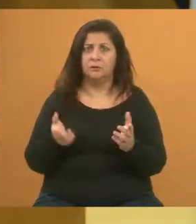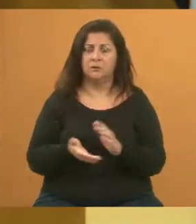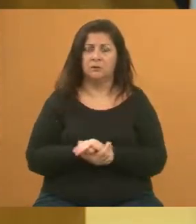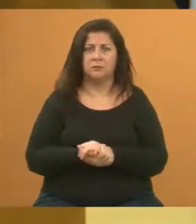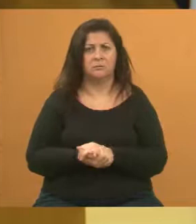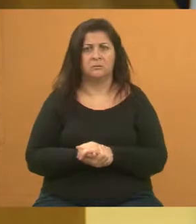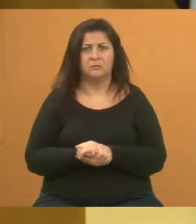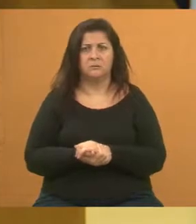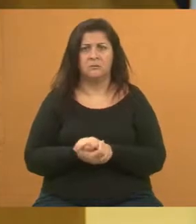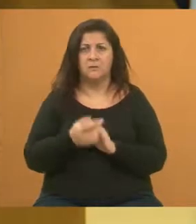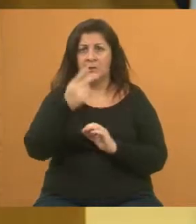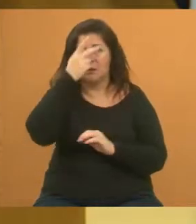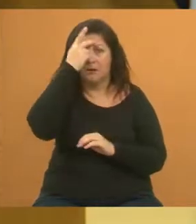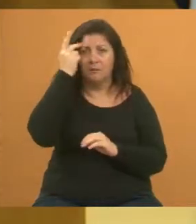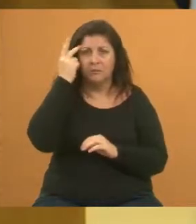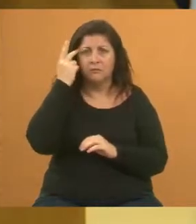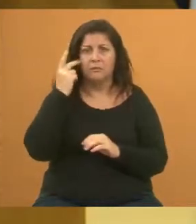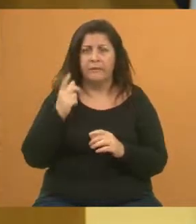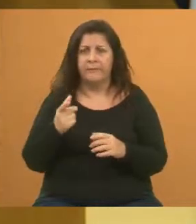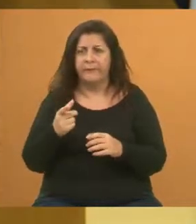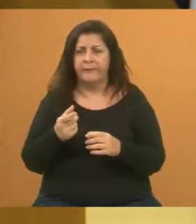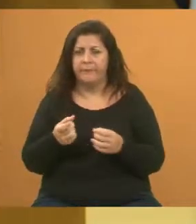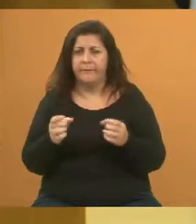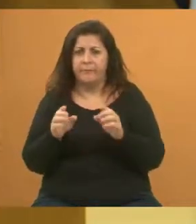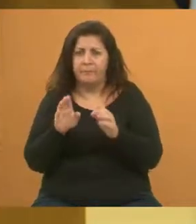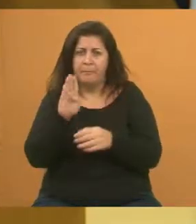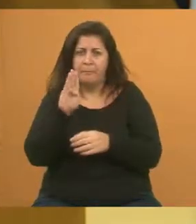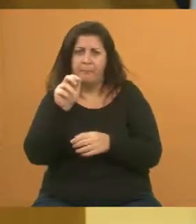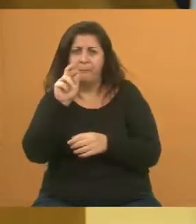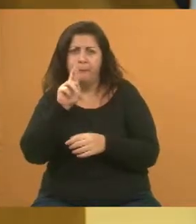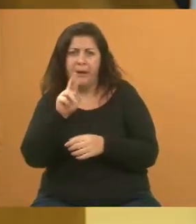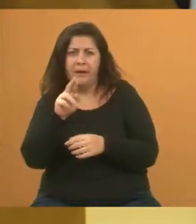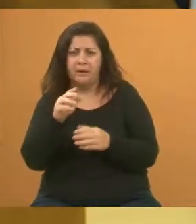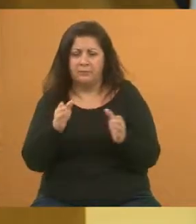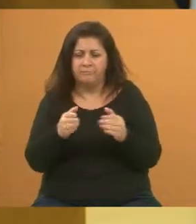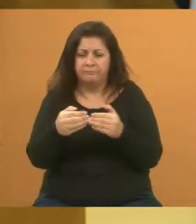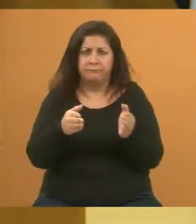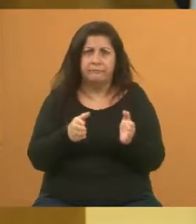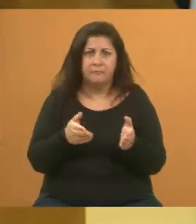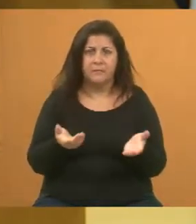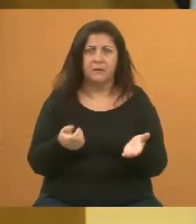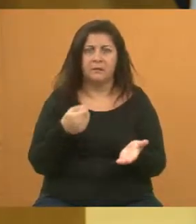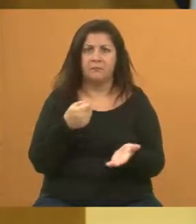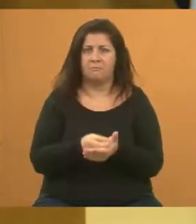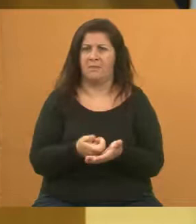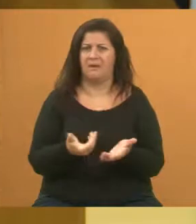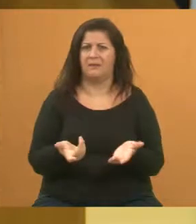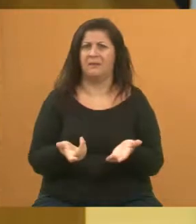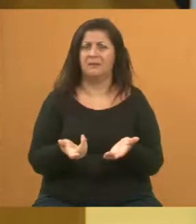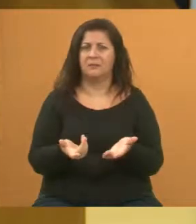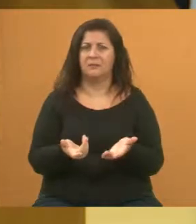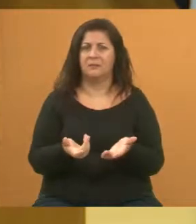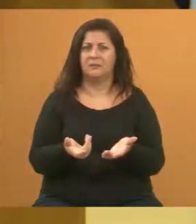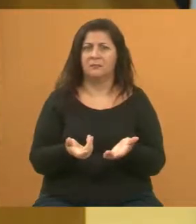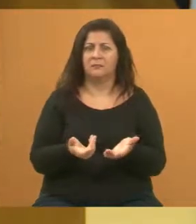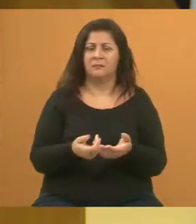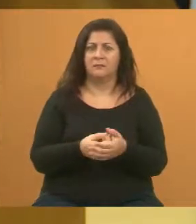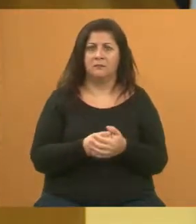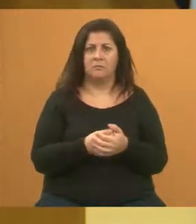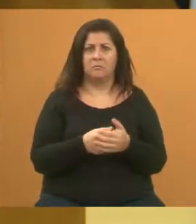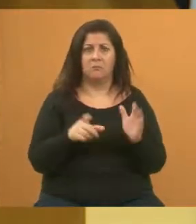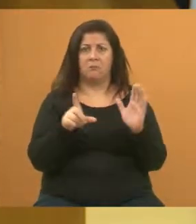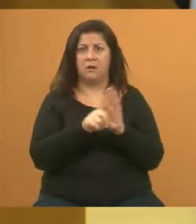veja bem, uma pessoa que está lá vivendo da sua cachaçinha, do salgado que vende ali, e se deparar com uma lei dessa, que vai sem dúvida,